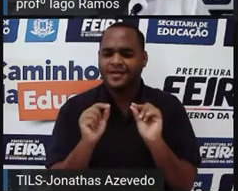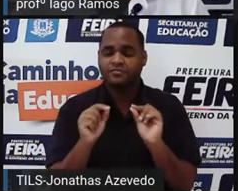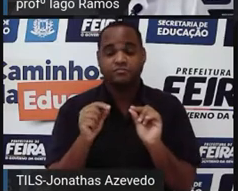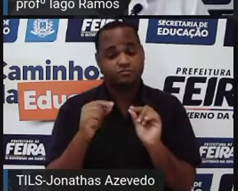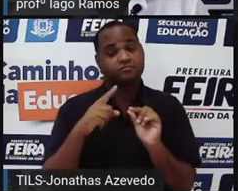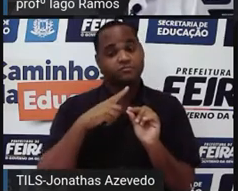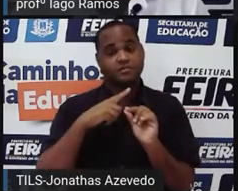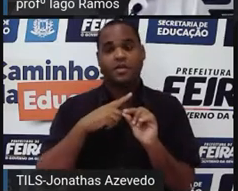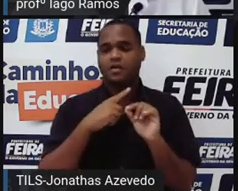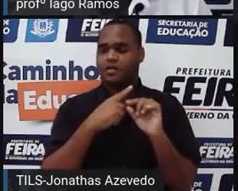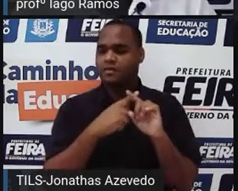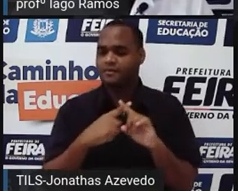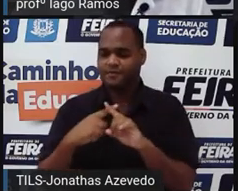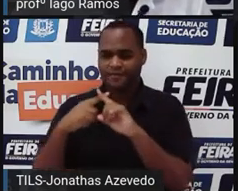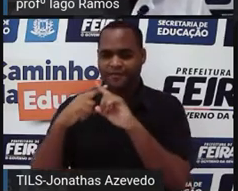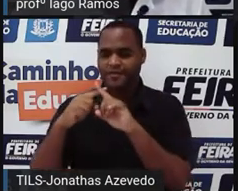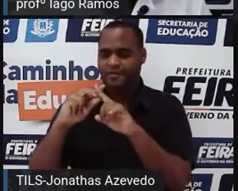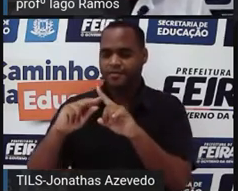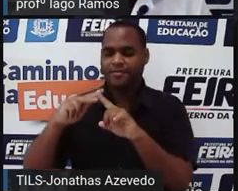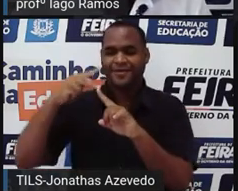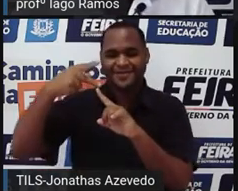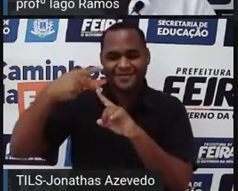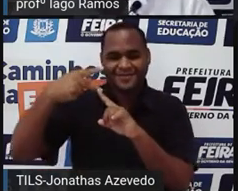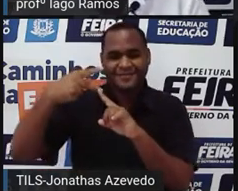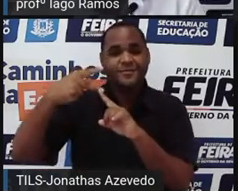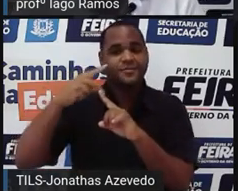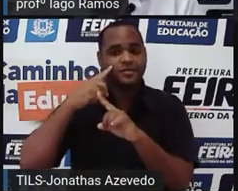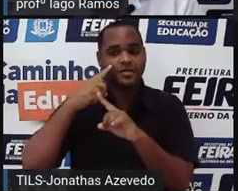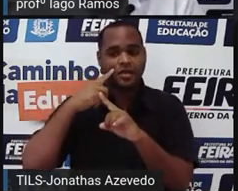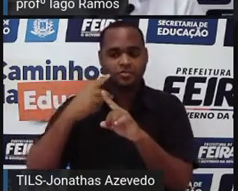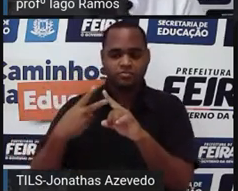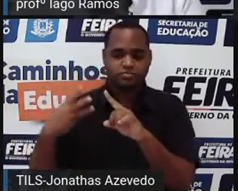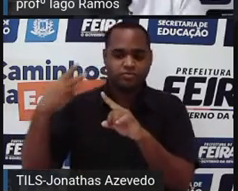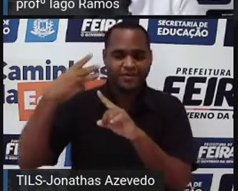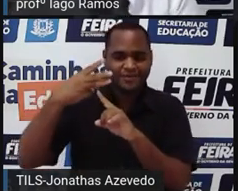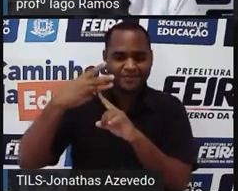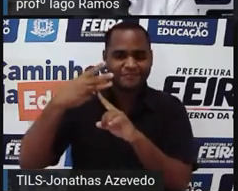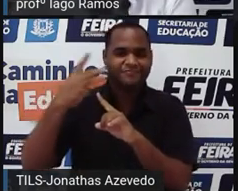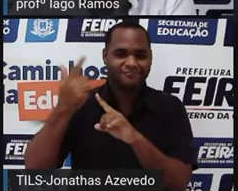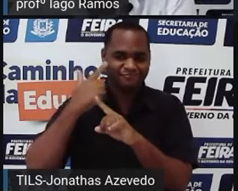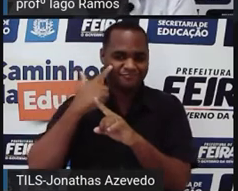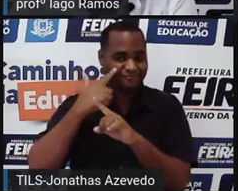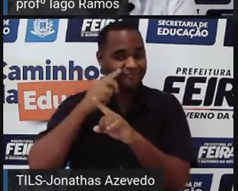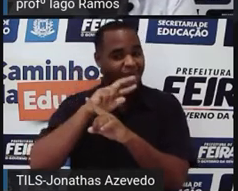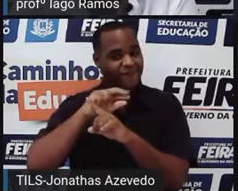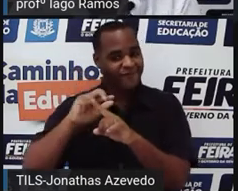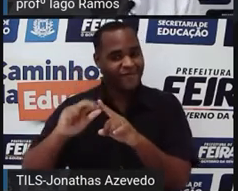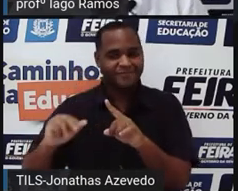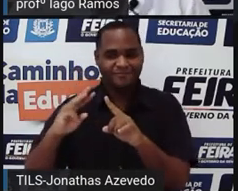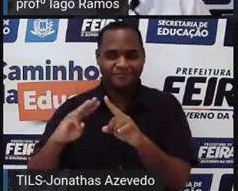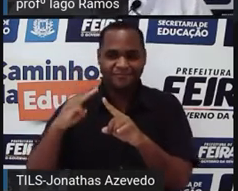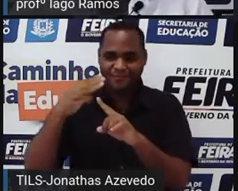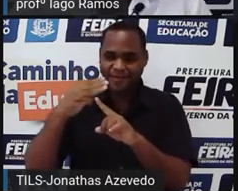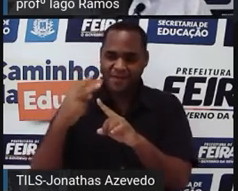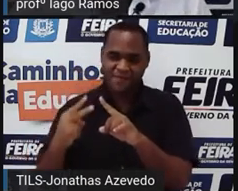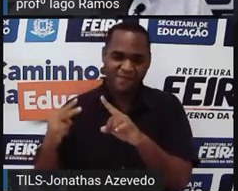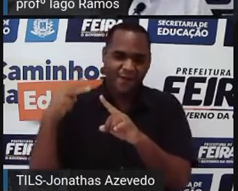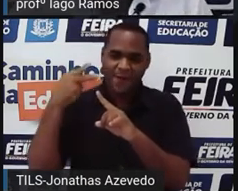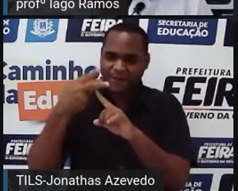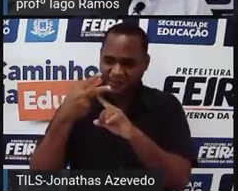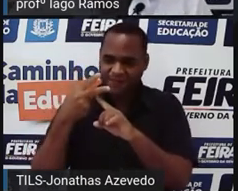estão envolvidas potenciações. Então, é multiplicação de potenciações. E